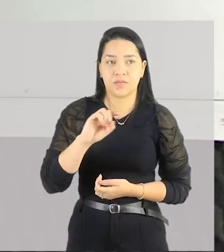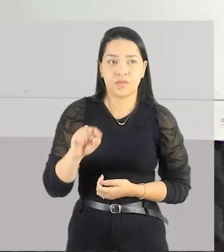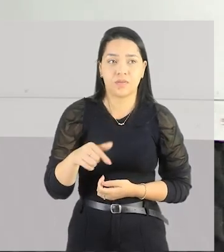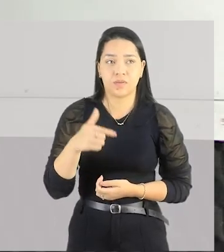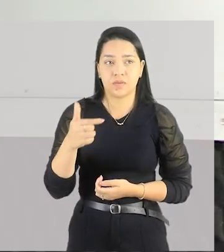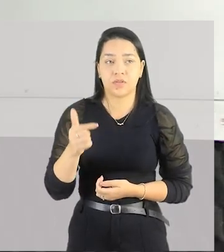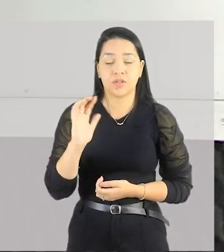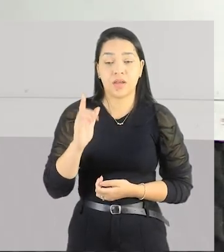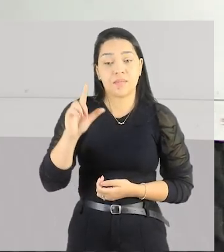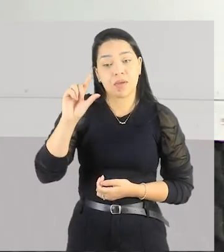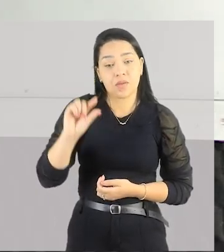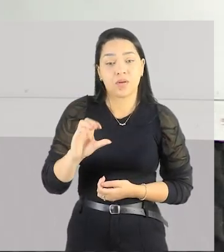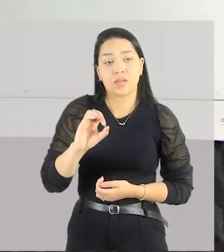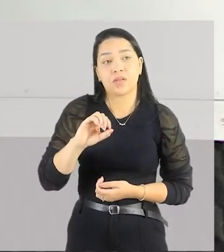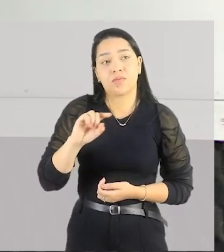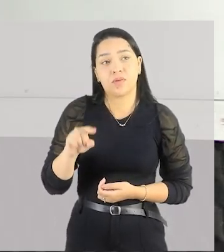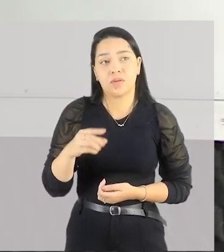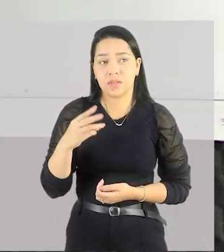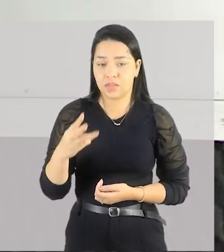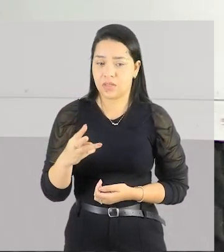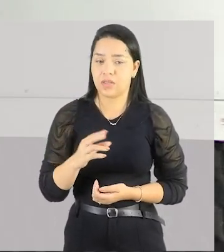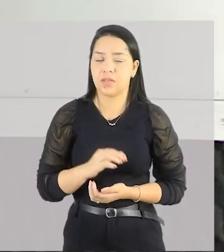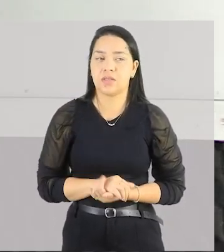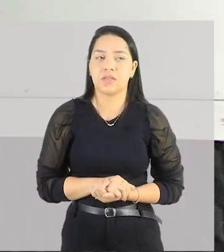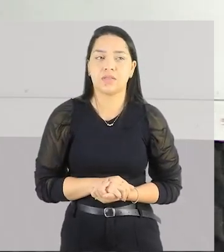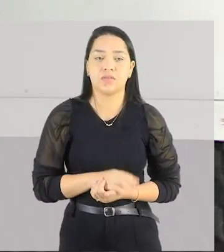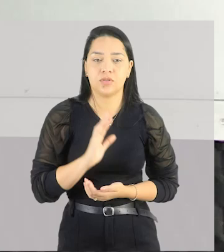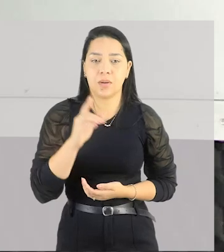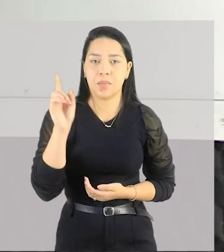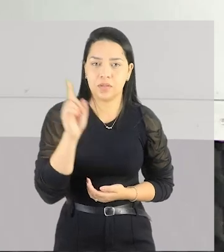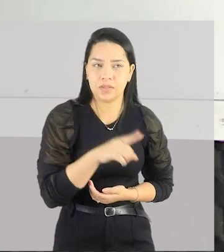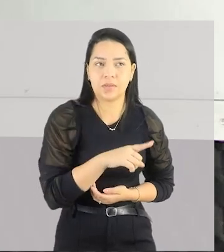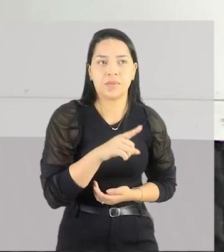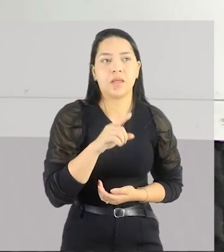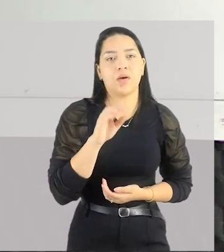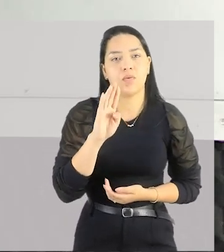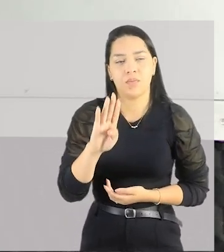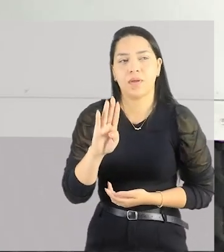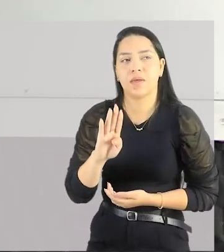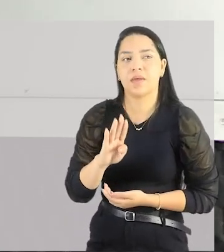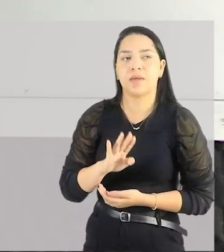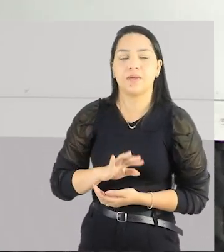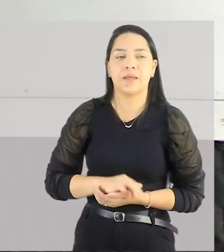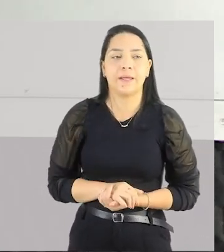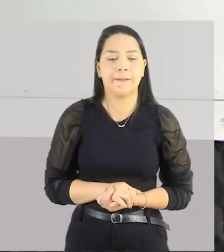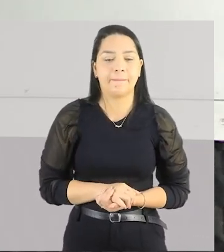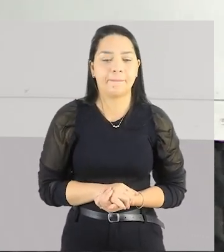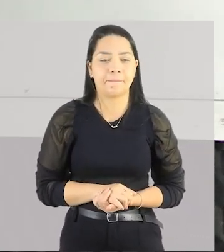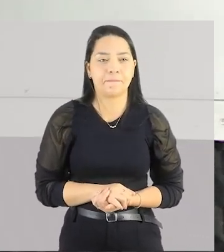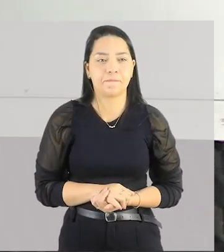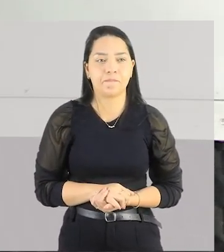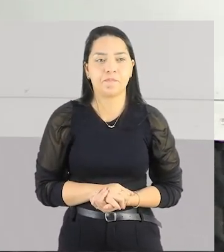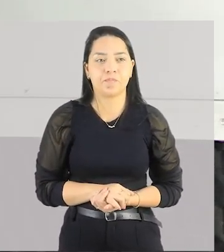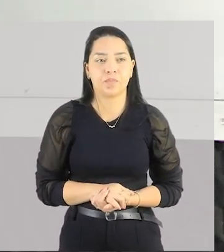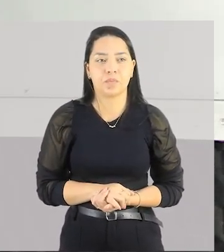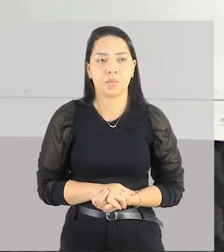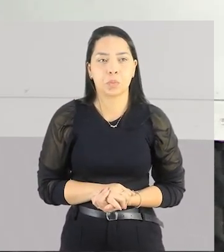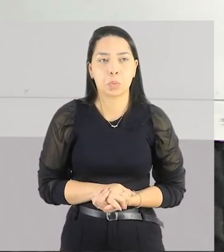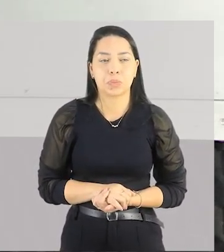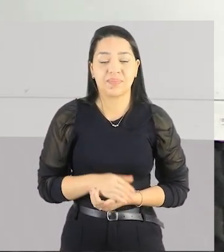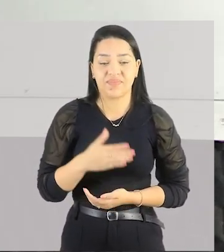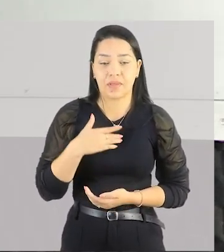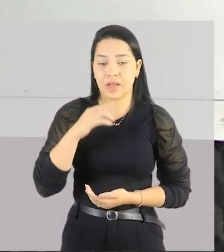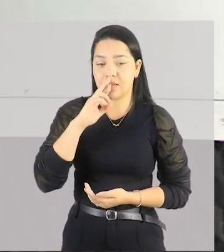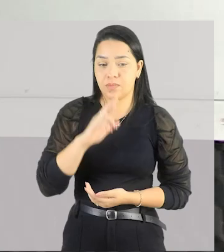0,2 já é menor do que 0,3, né? Então eu já posso eliminar também quem? O item B. Então, por enquanto, a